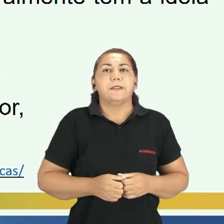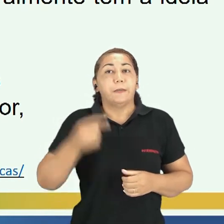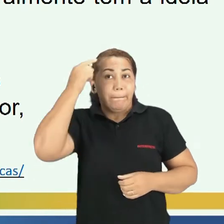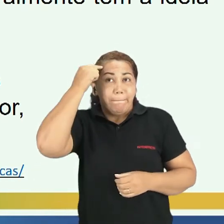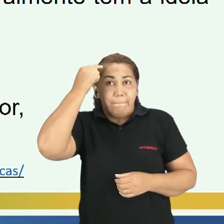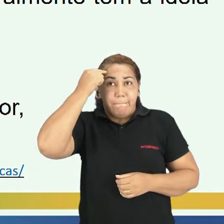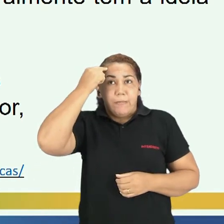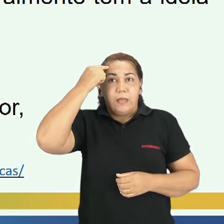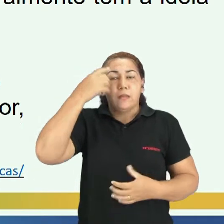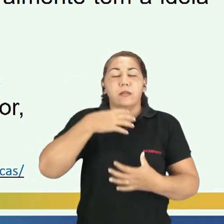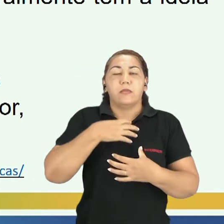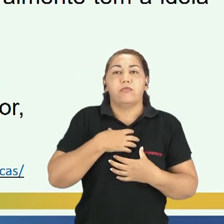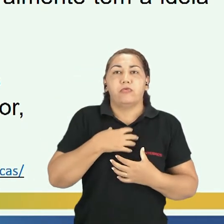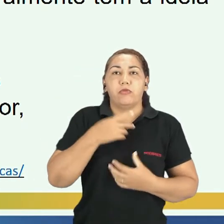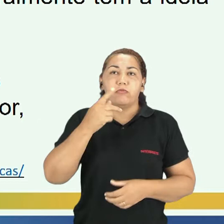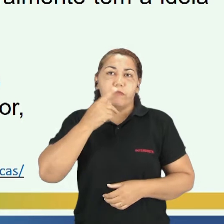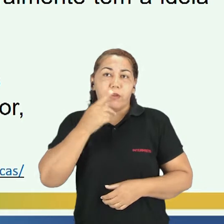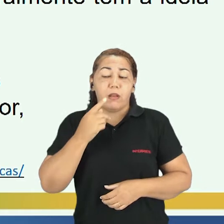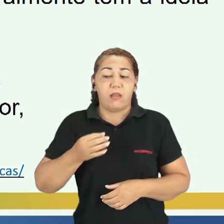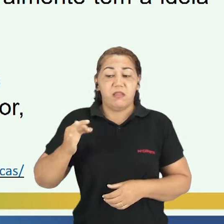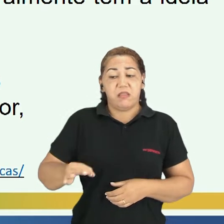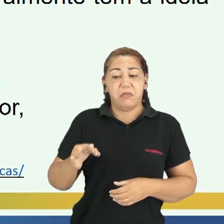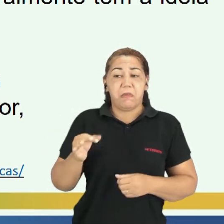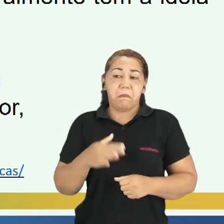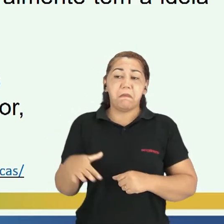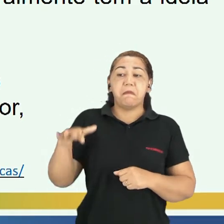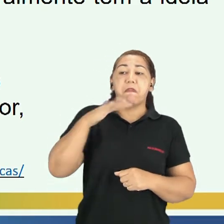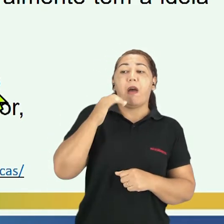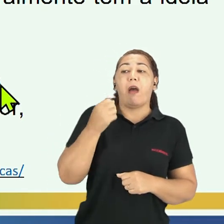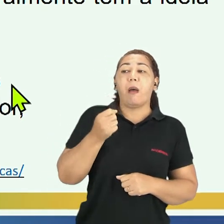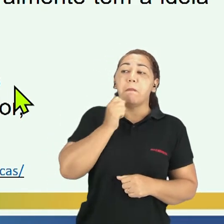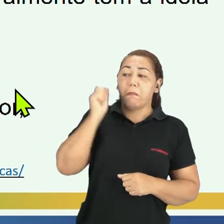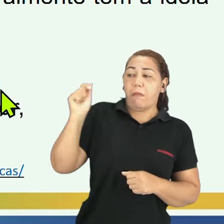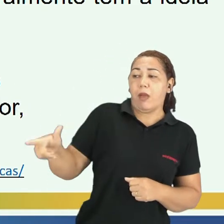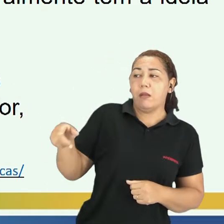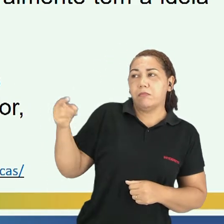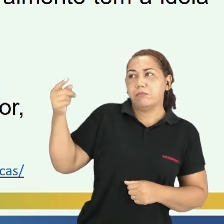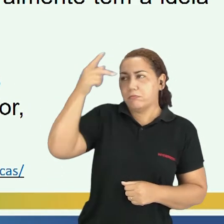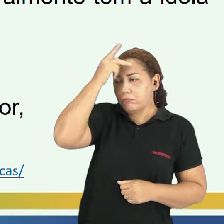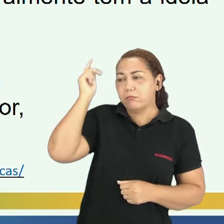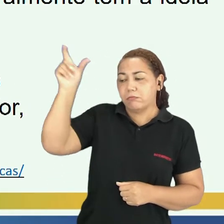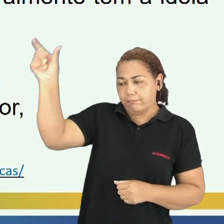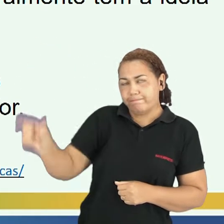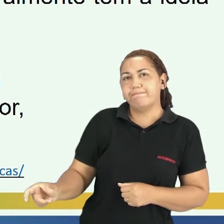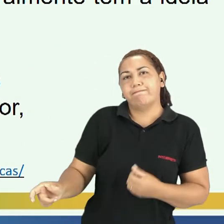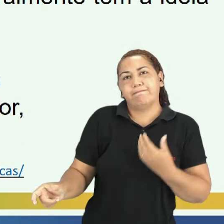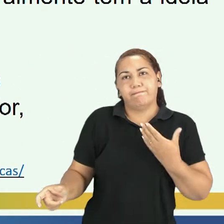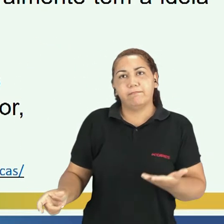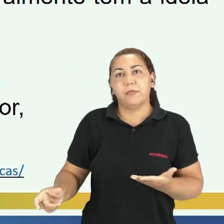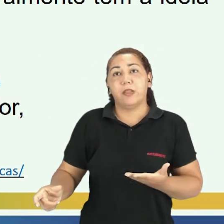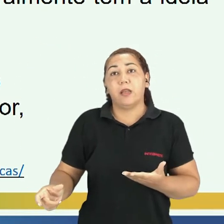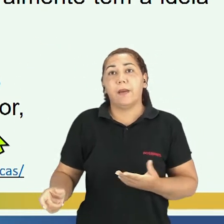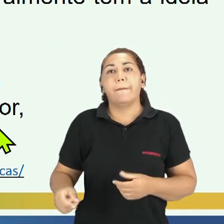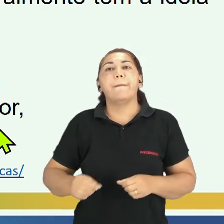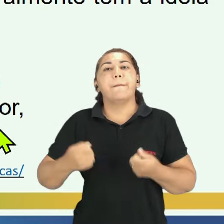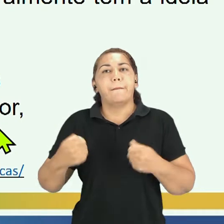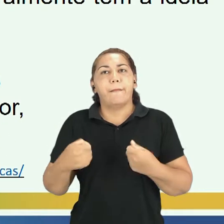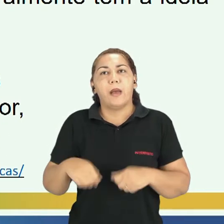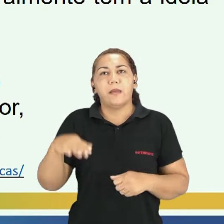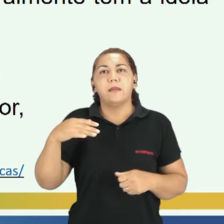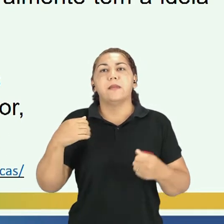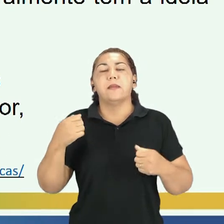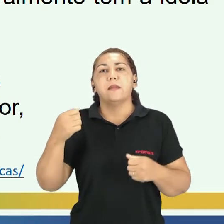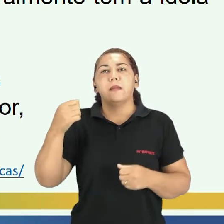outra. Entretanto, devemos salientar que todas as variações são aceitas e nenhuma delas é